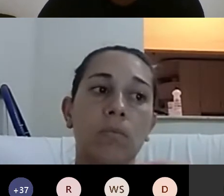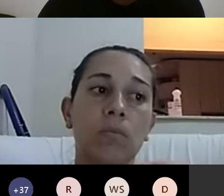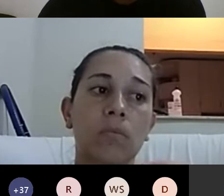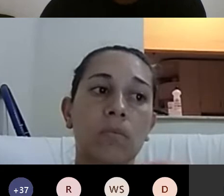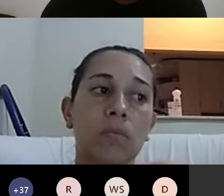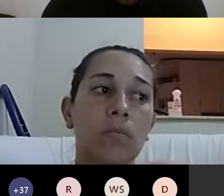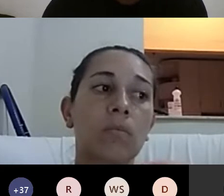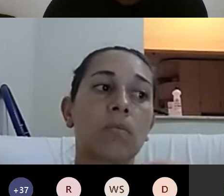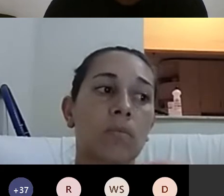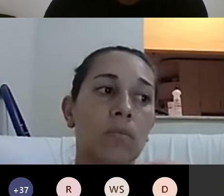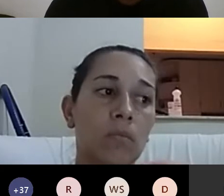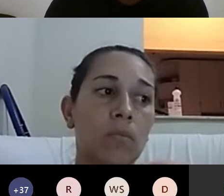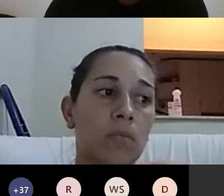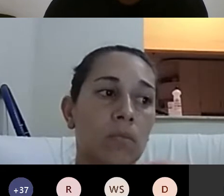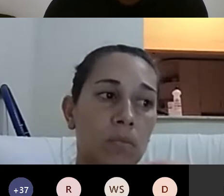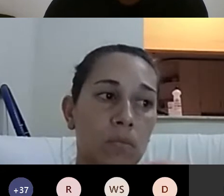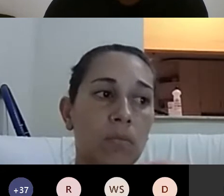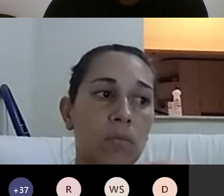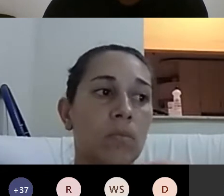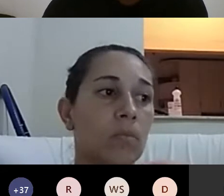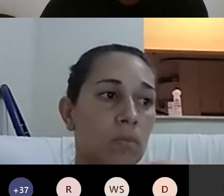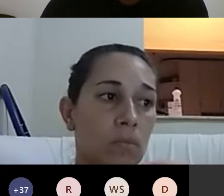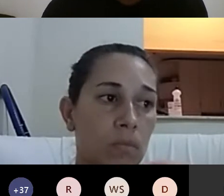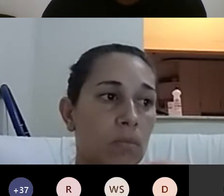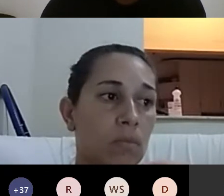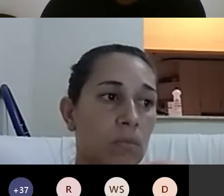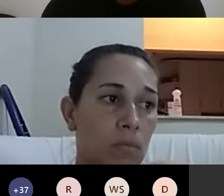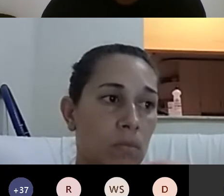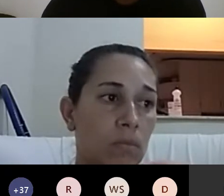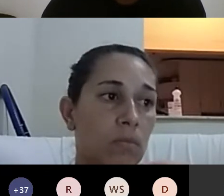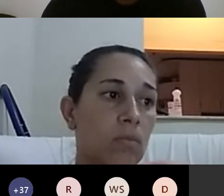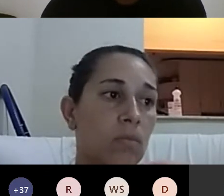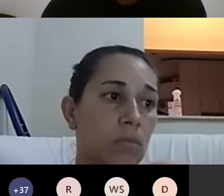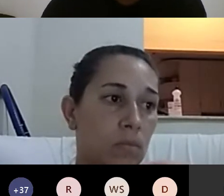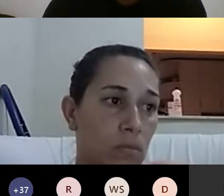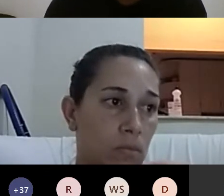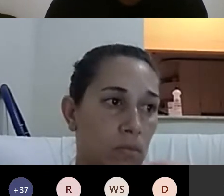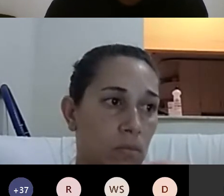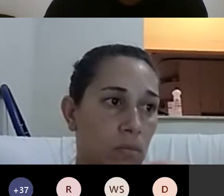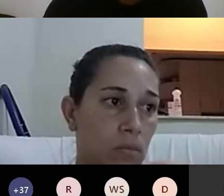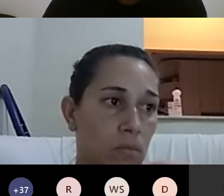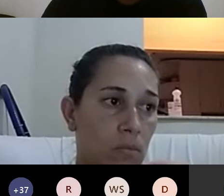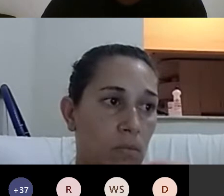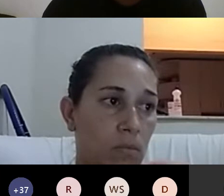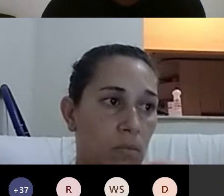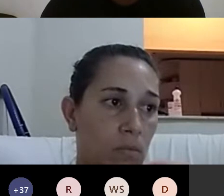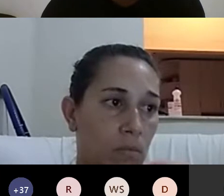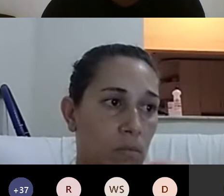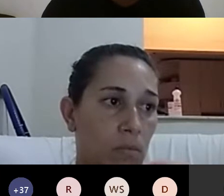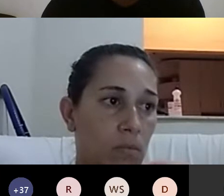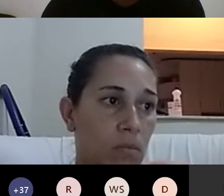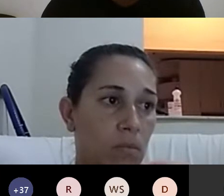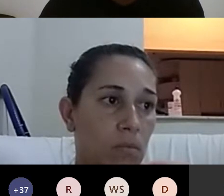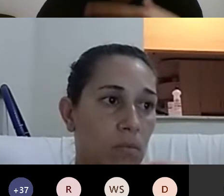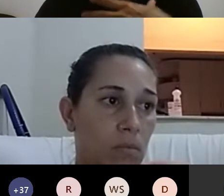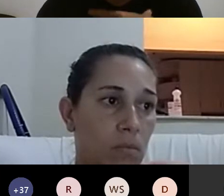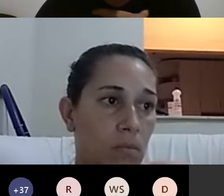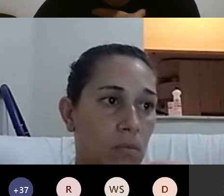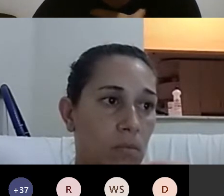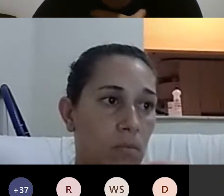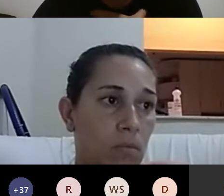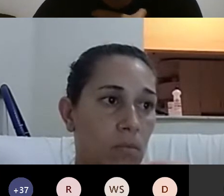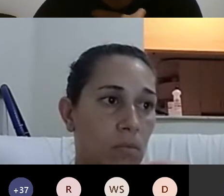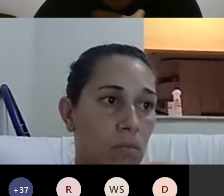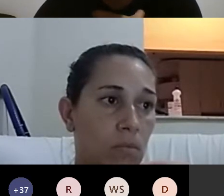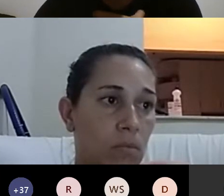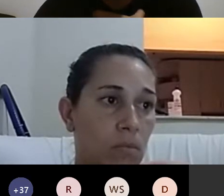internet, né? De alguma maneira, para que vocês não fiquem, entre aspas, desamparados, né? Pelo menos